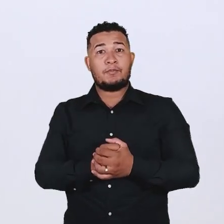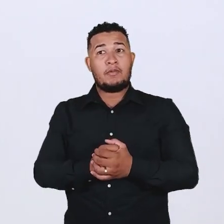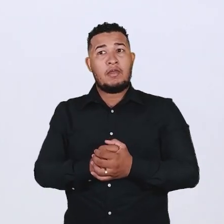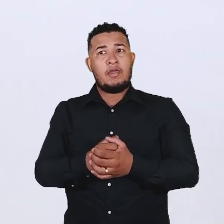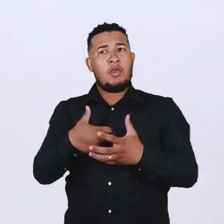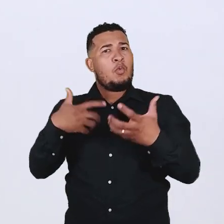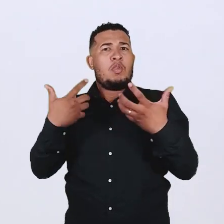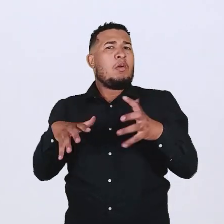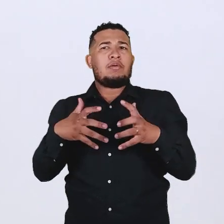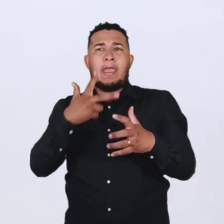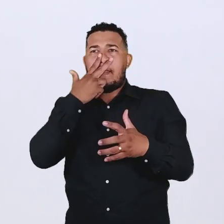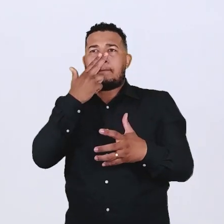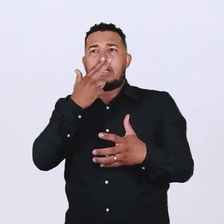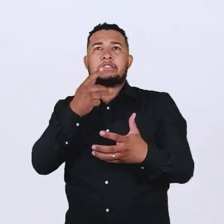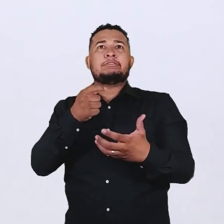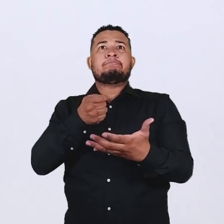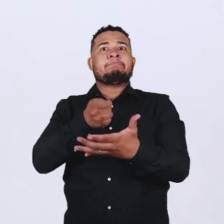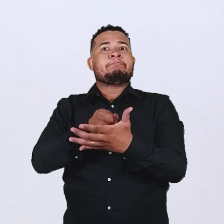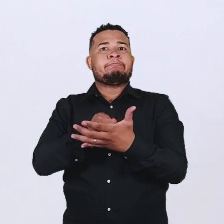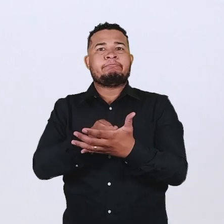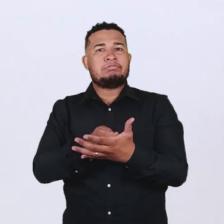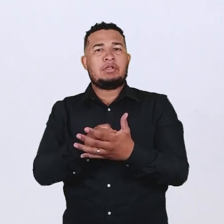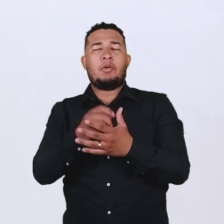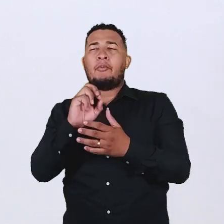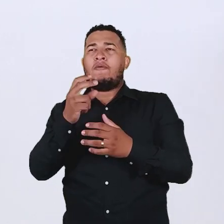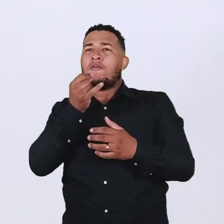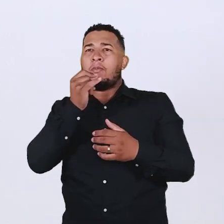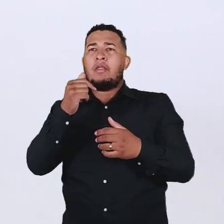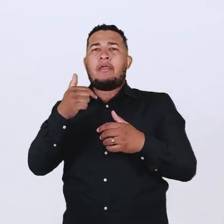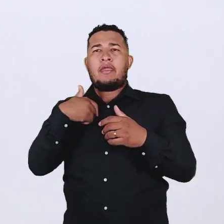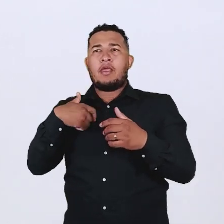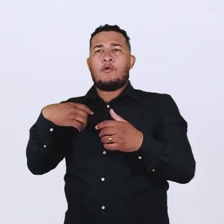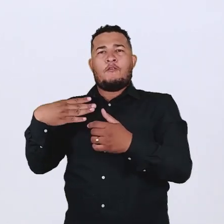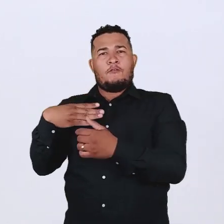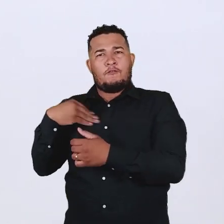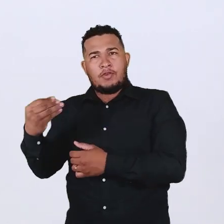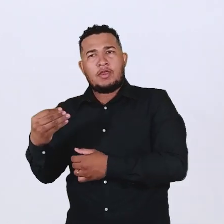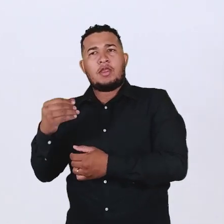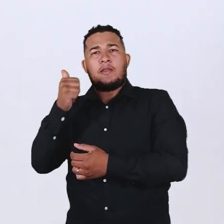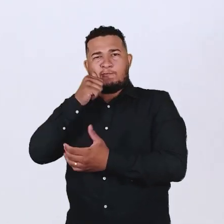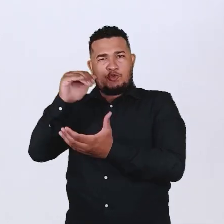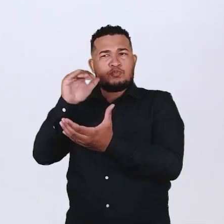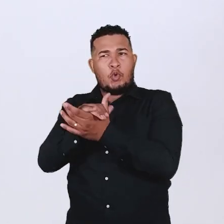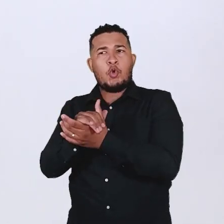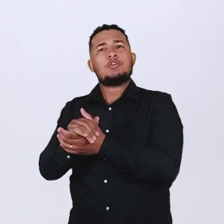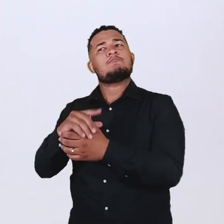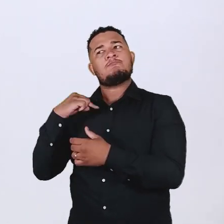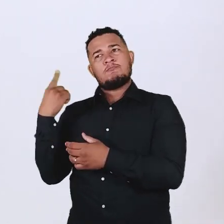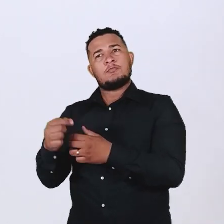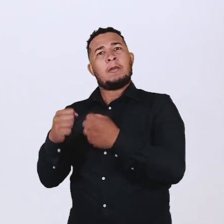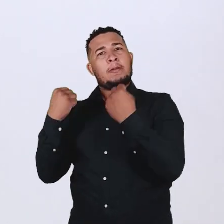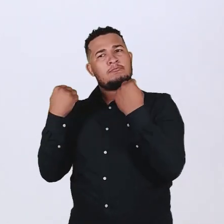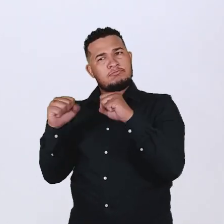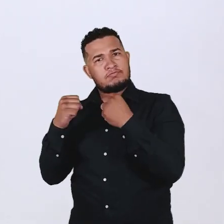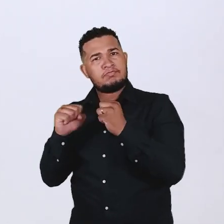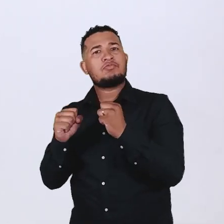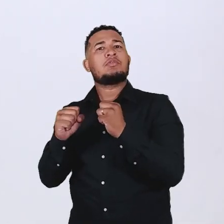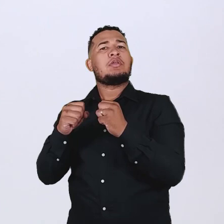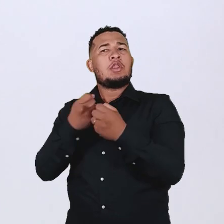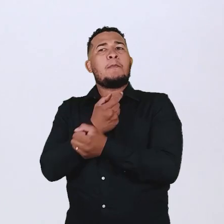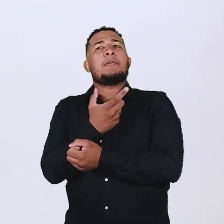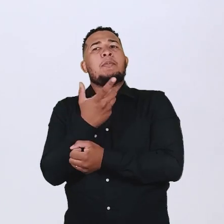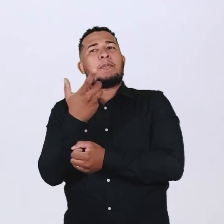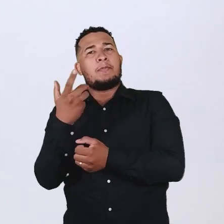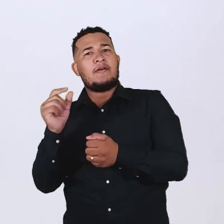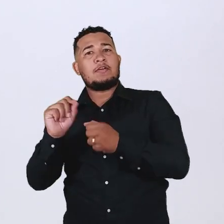por exemplo, eu não quero ser incongruente, eu estou trabalhando nessa meta. Lá em casa, eu, minhas filhas, a minha esposa, nós estamos